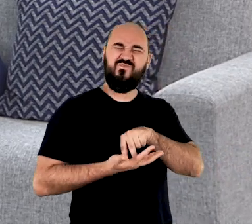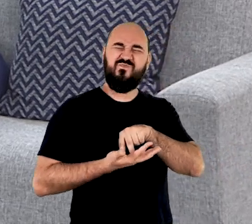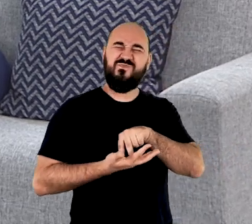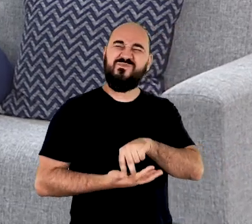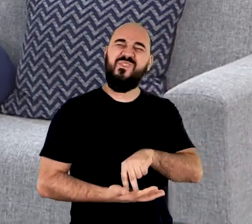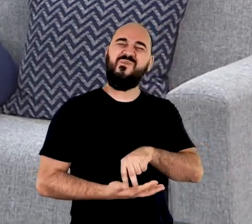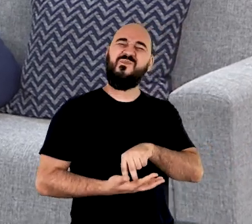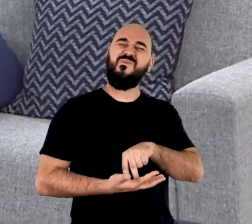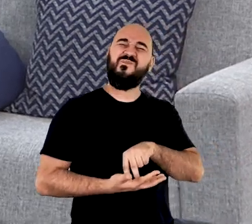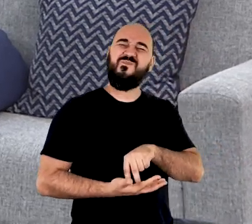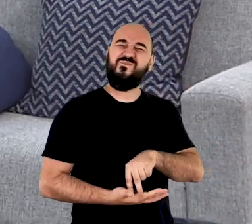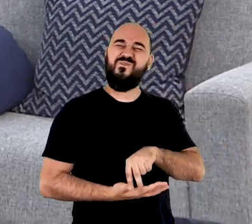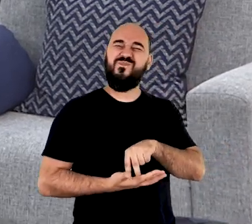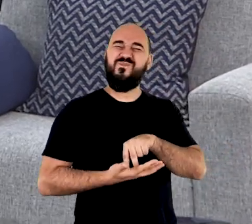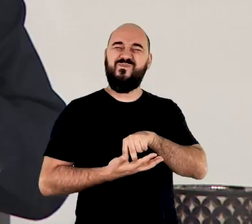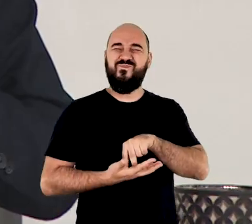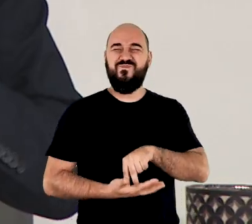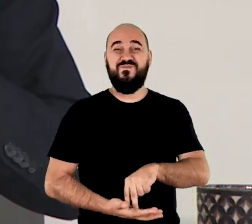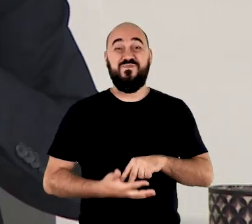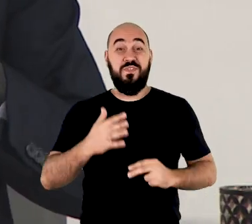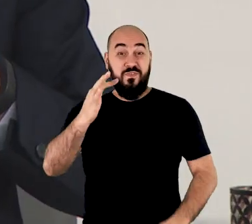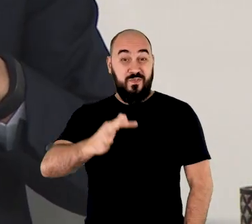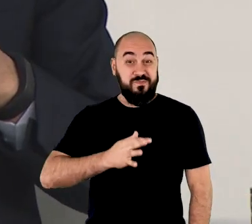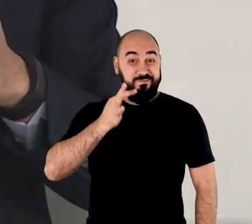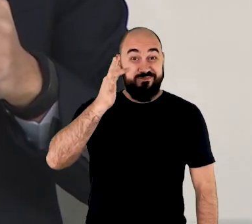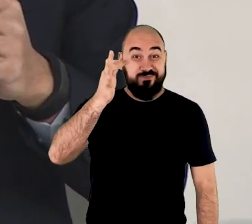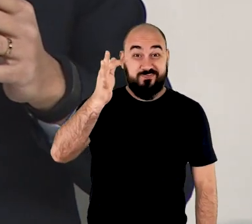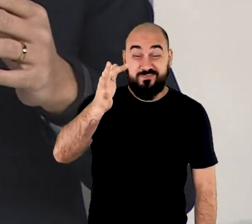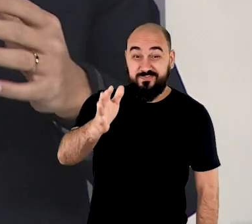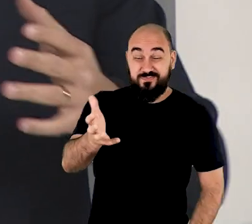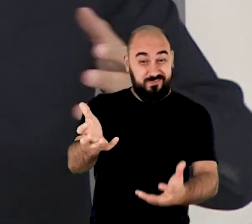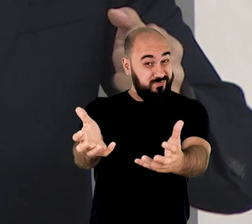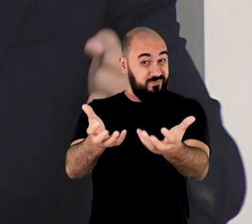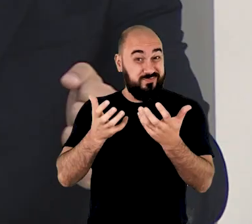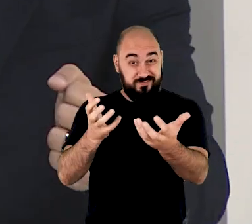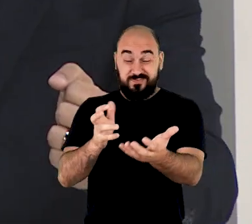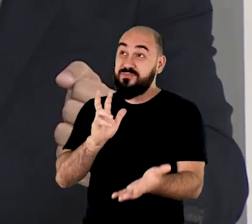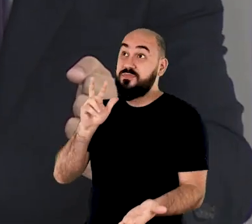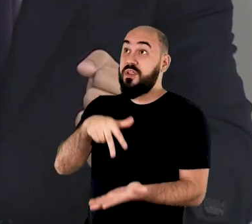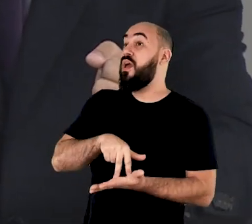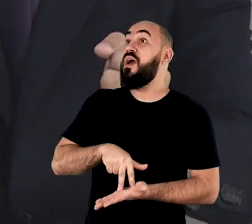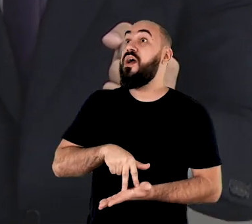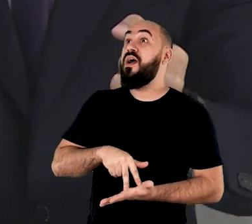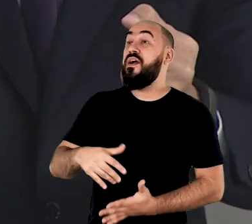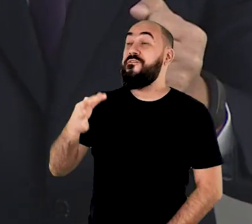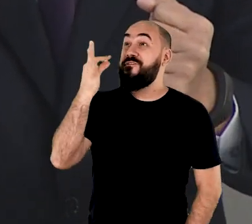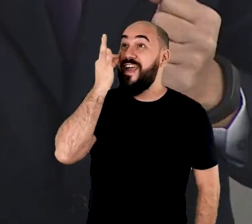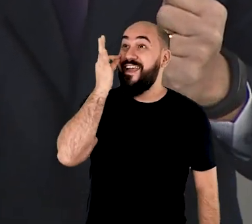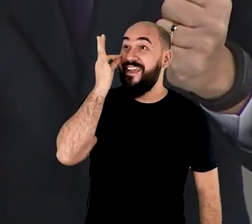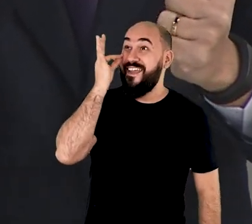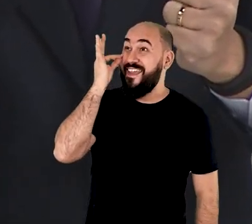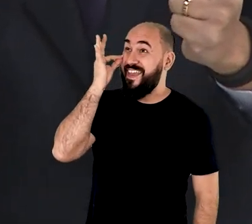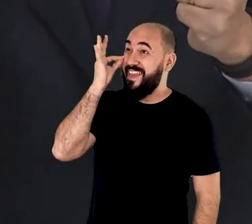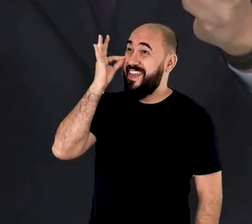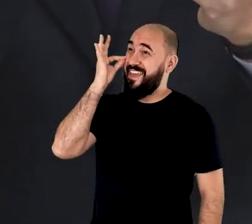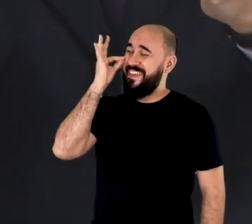sustém. Naquele dia eu quero estar em pé.